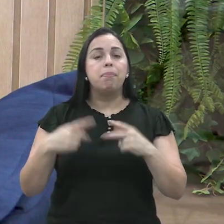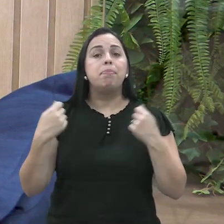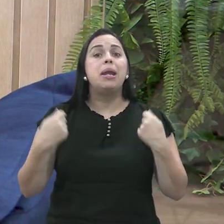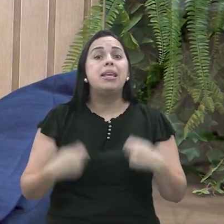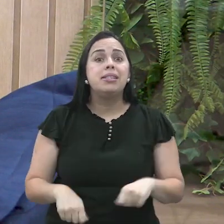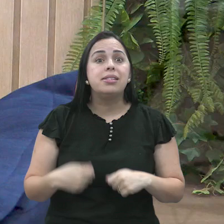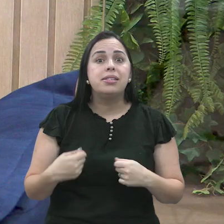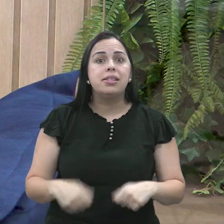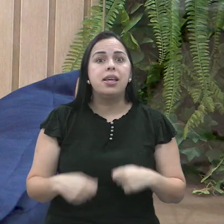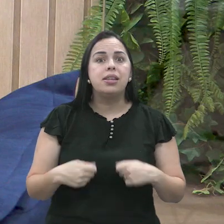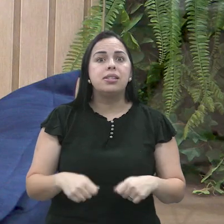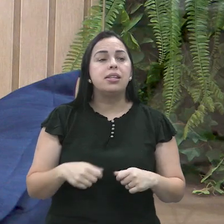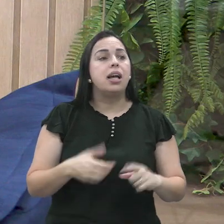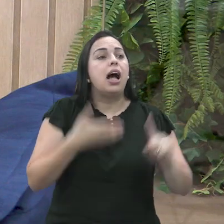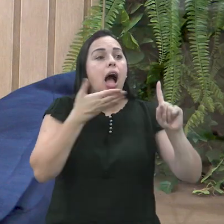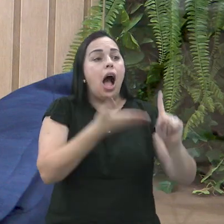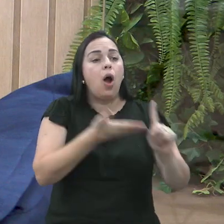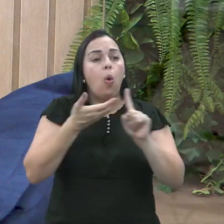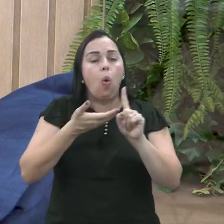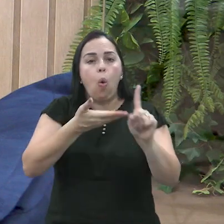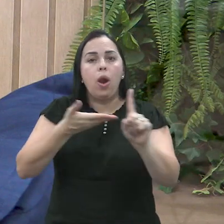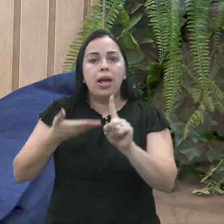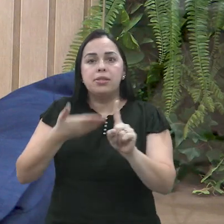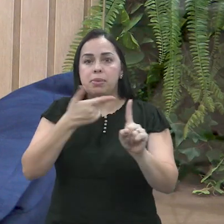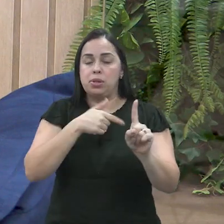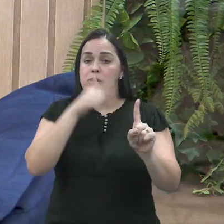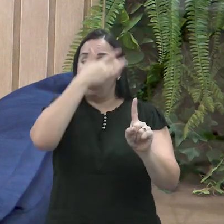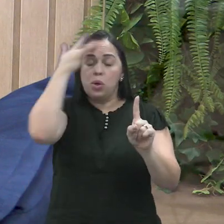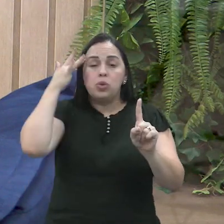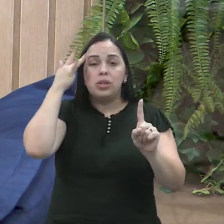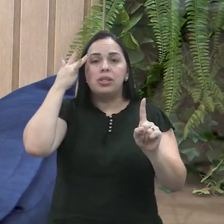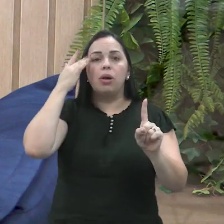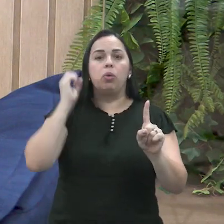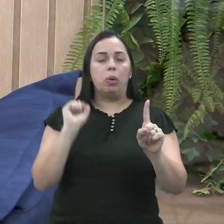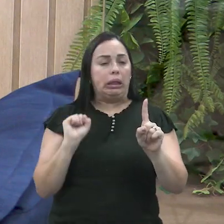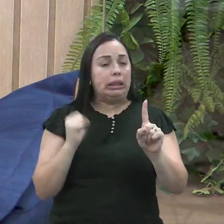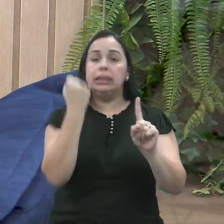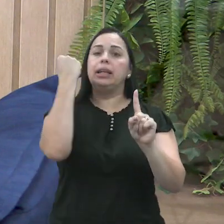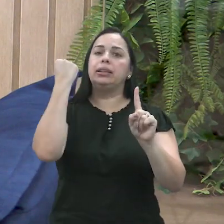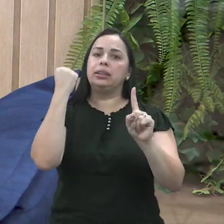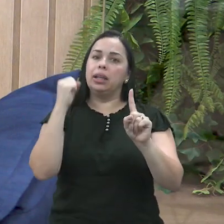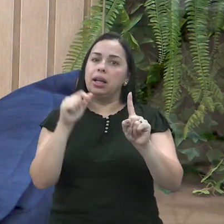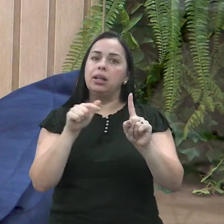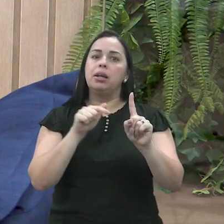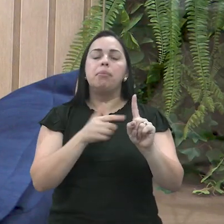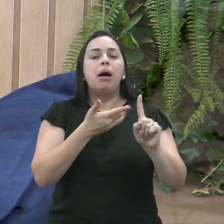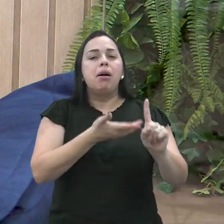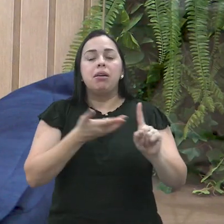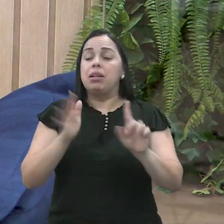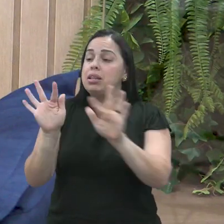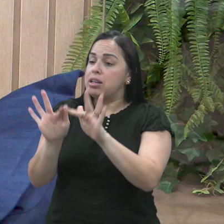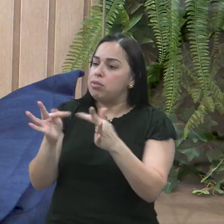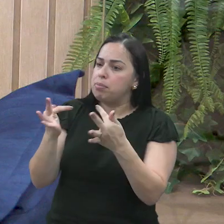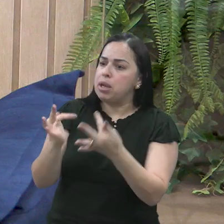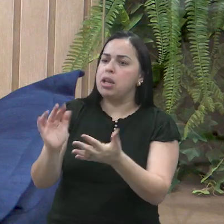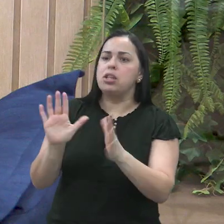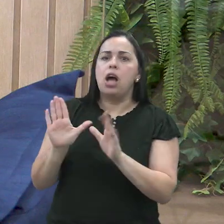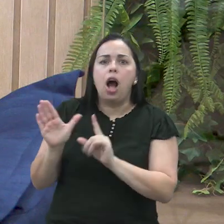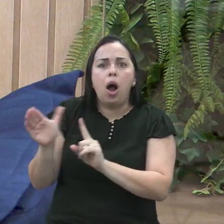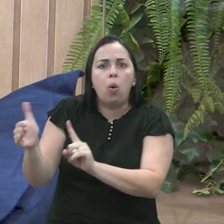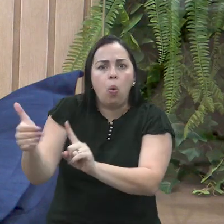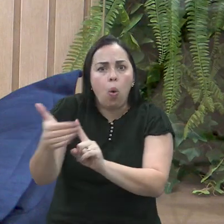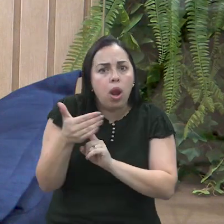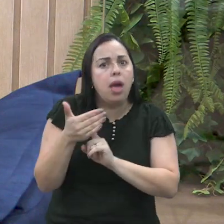de ampliar a quantidade de leitos para acolhimento de pessoas que estão em surto, que estão em crise, para acolher